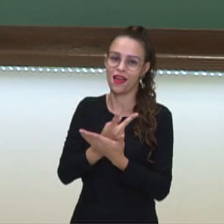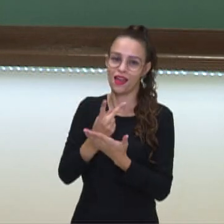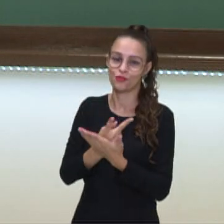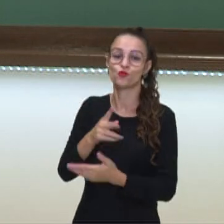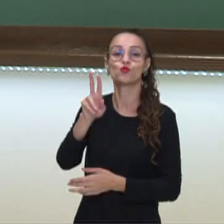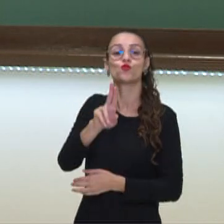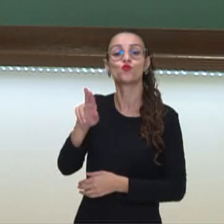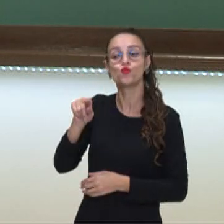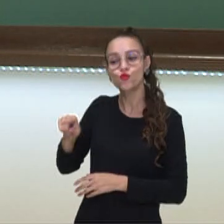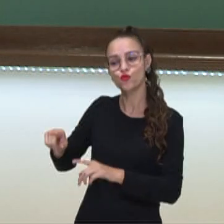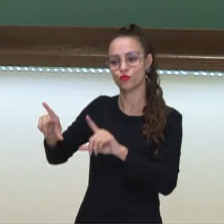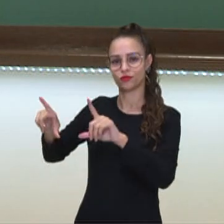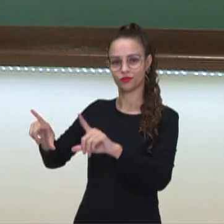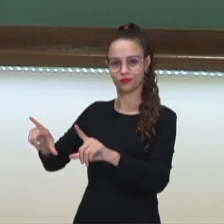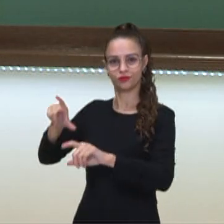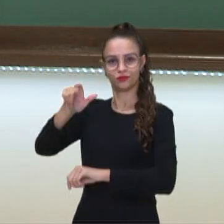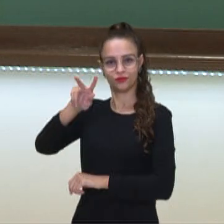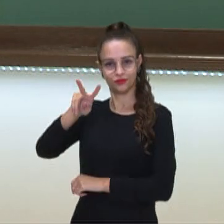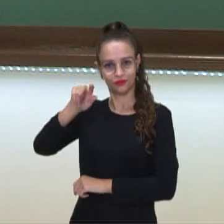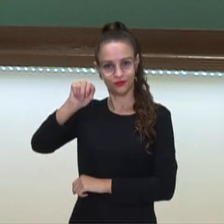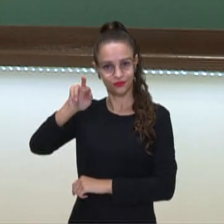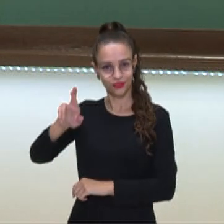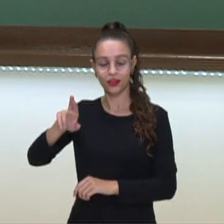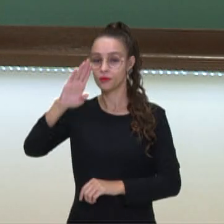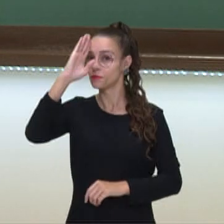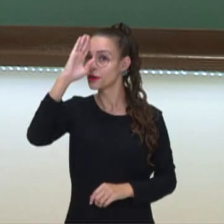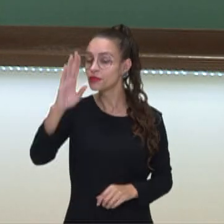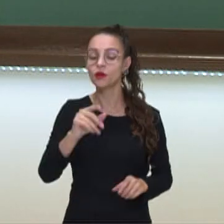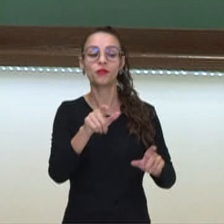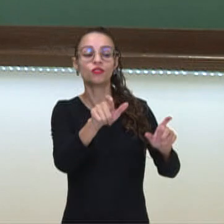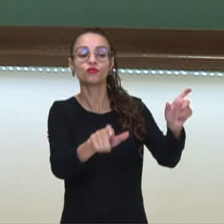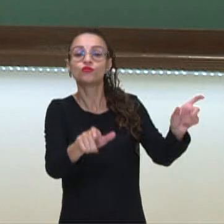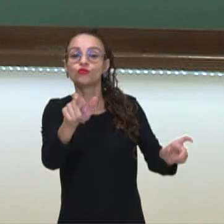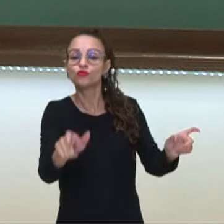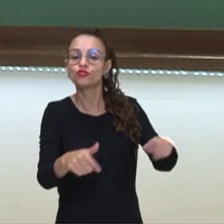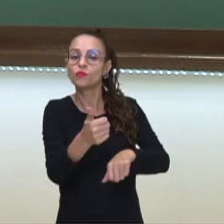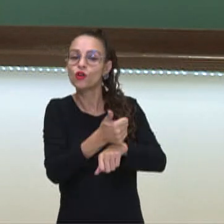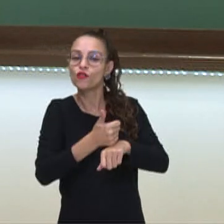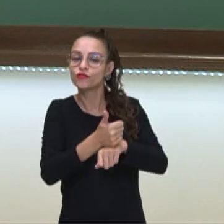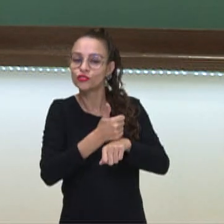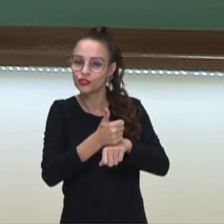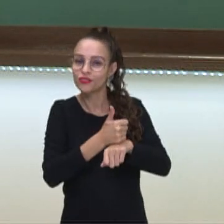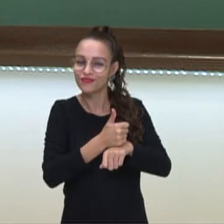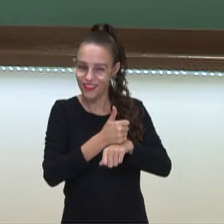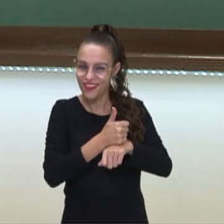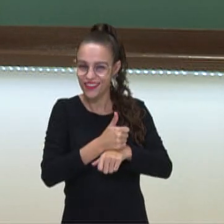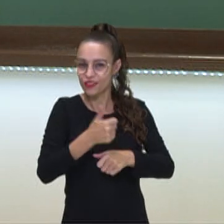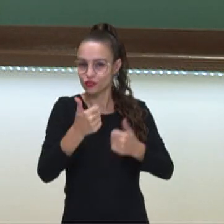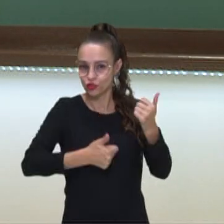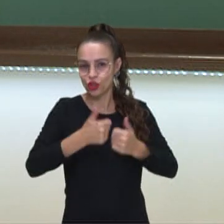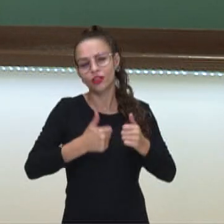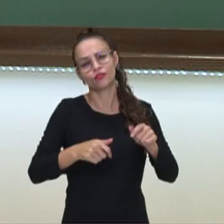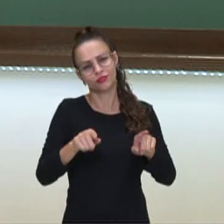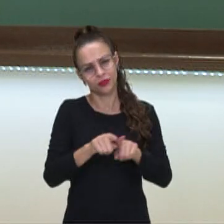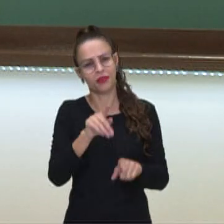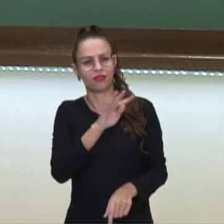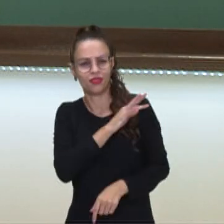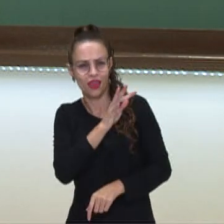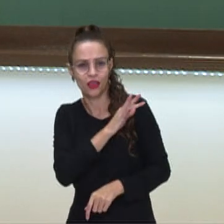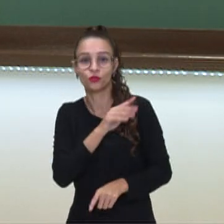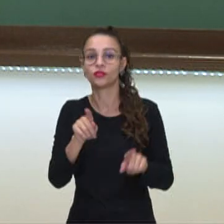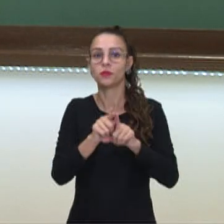do VAR, principalmente por jogadores, técnicos, né, e torcedores. Então, a gente